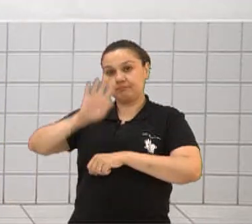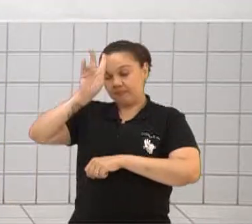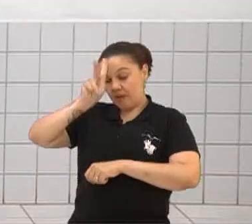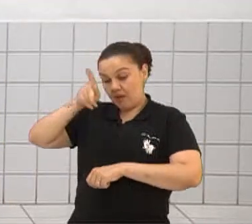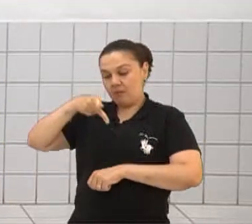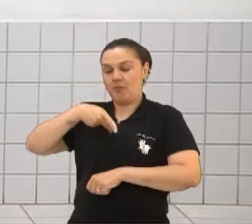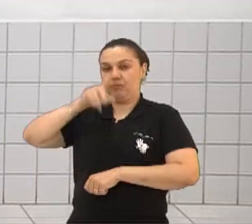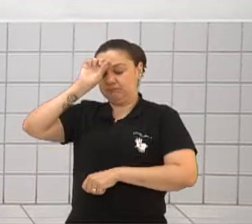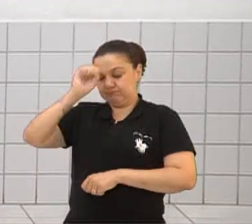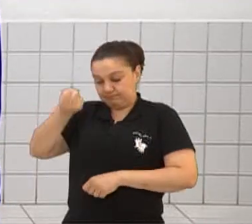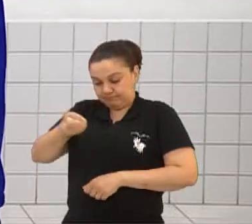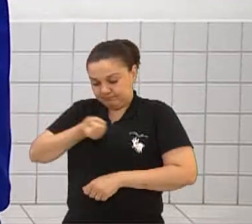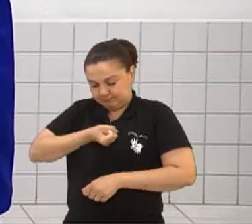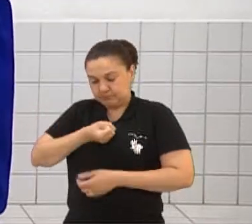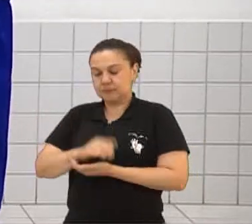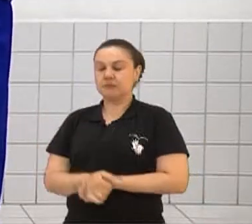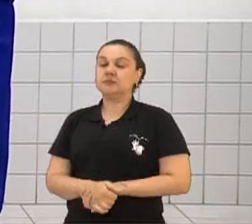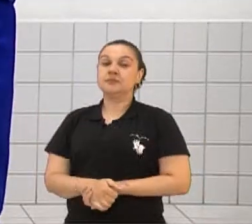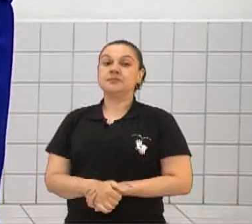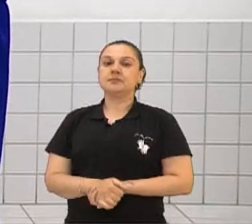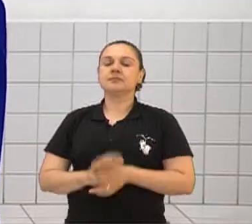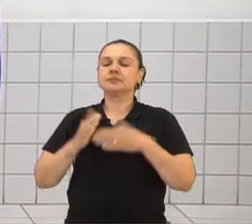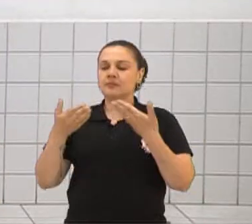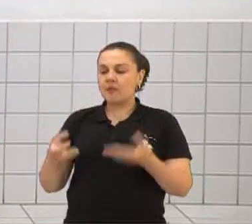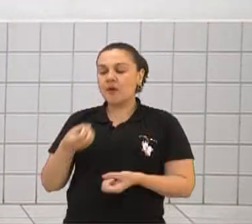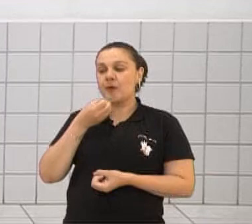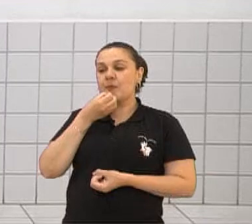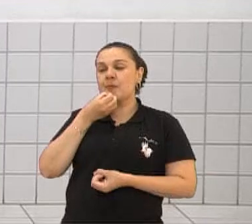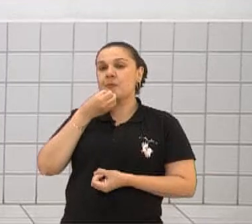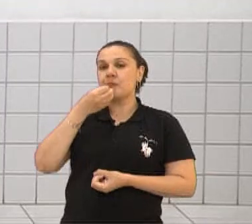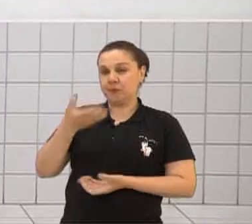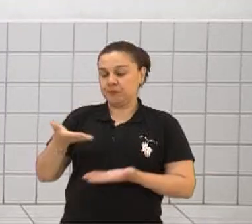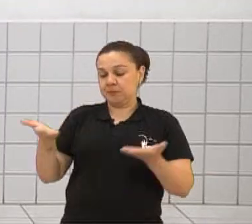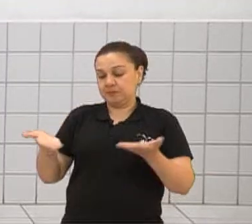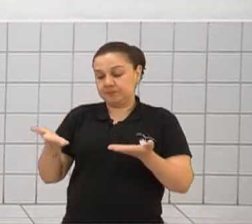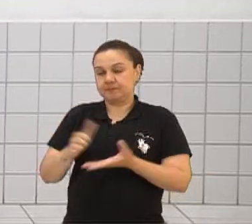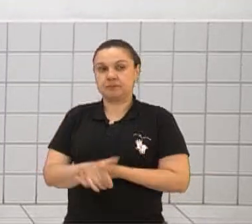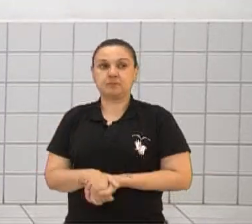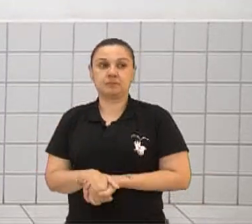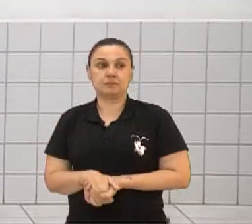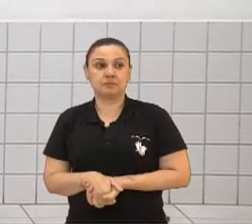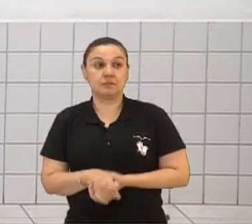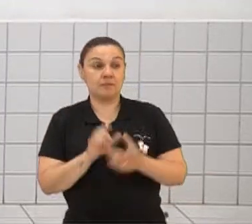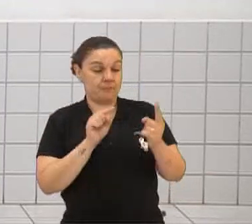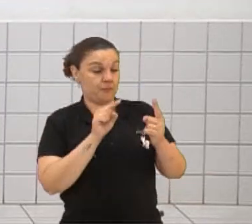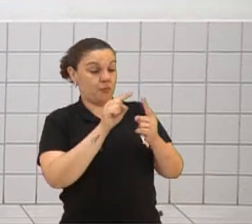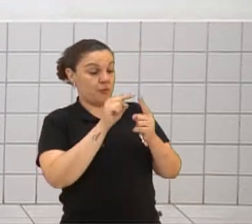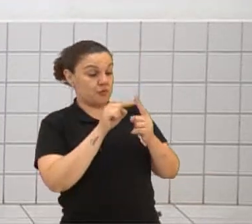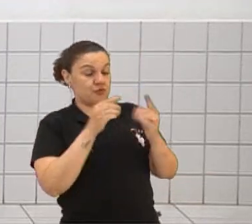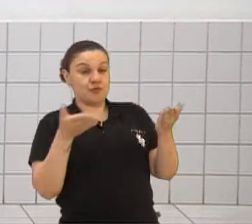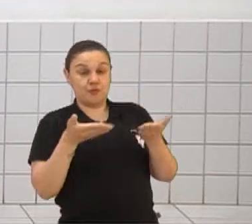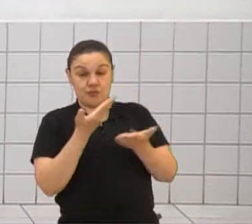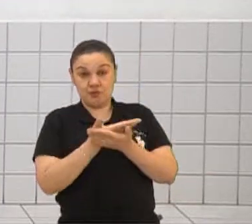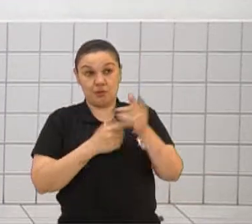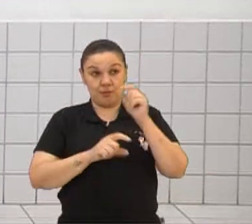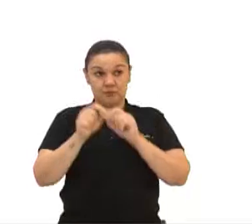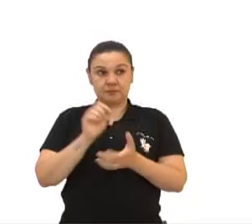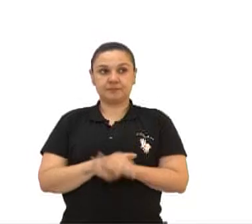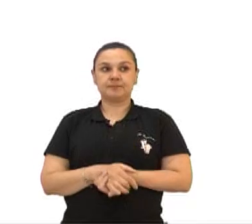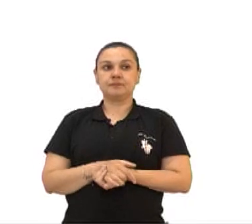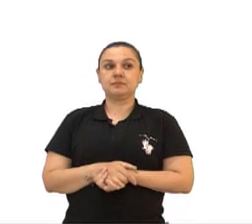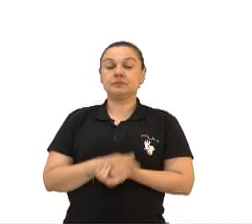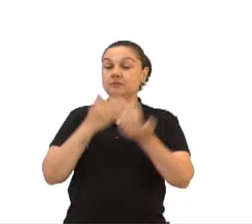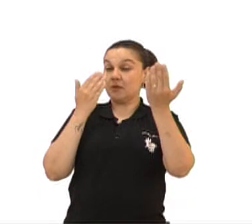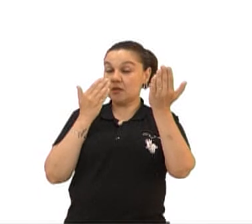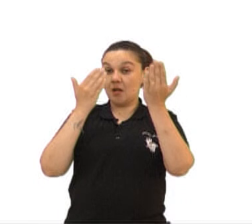esse autor, né? Professor, muito bem. Então, o que nós pretendemos com essa aula, professor? Então, os objetivos da aula são